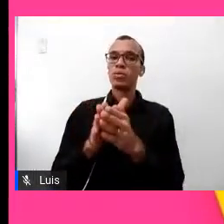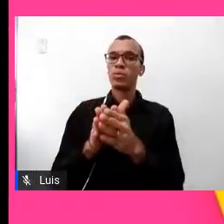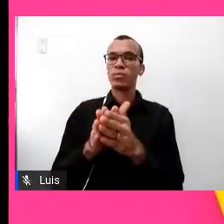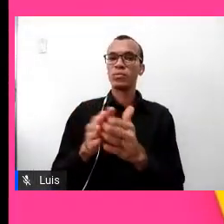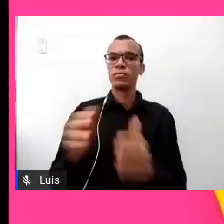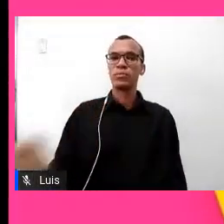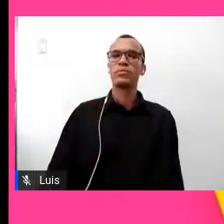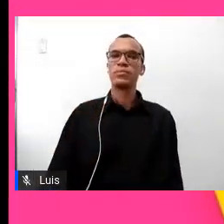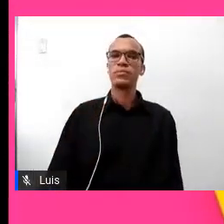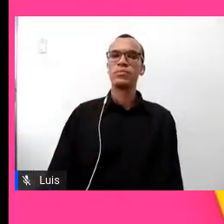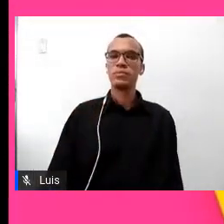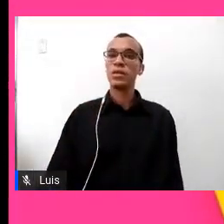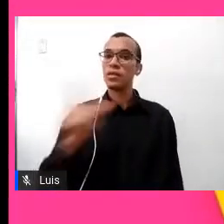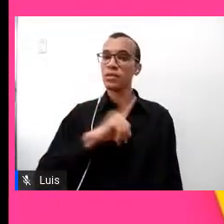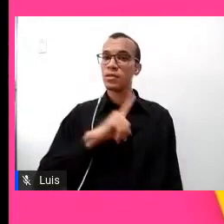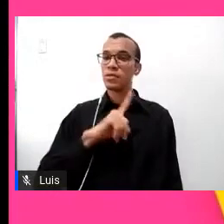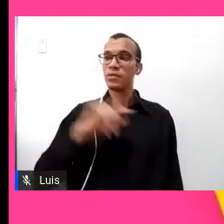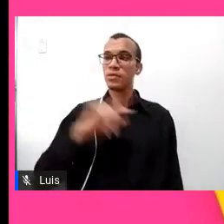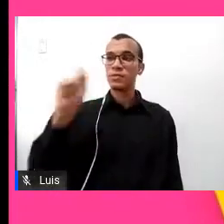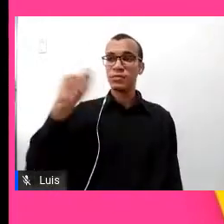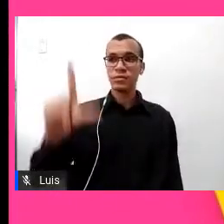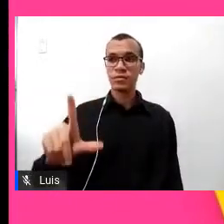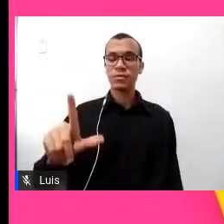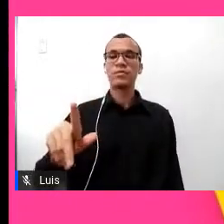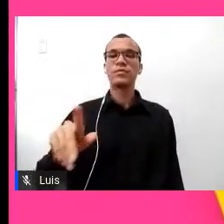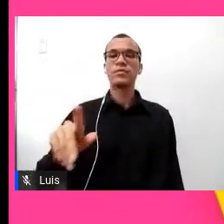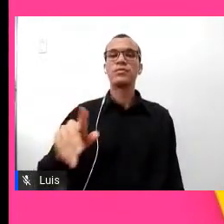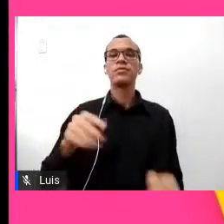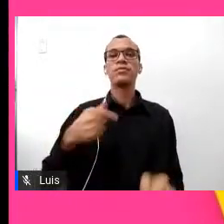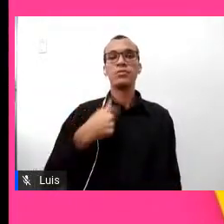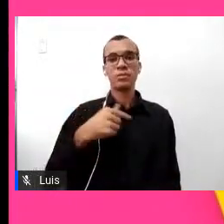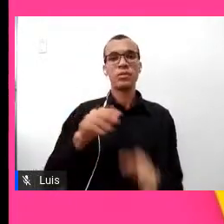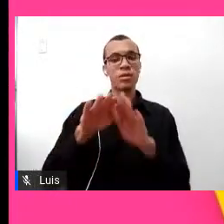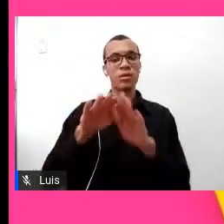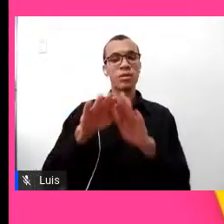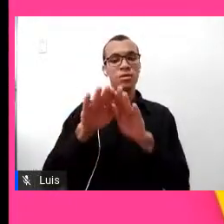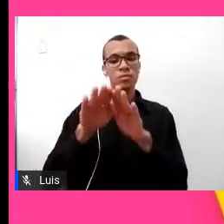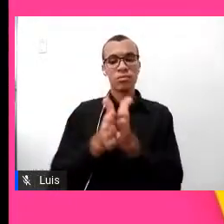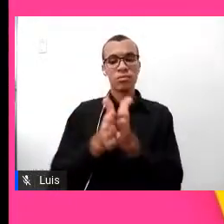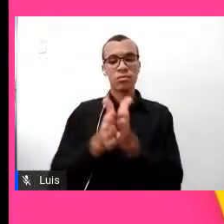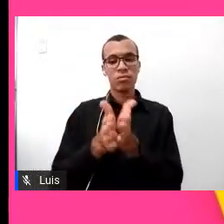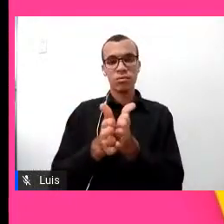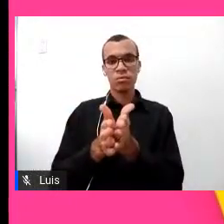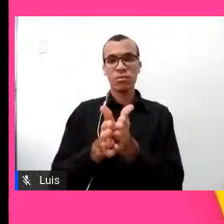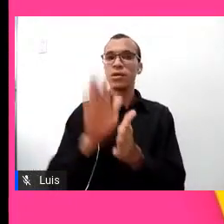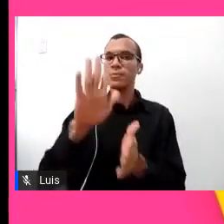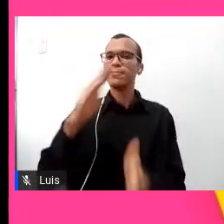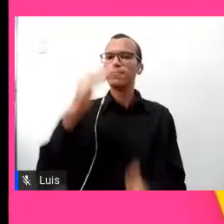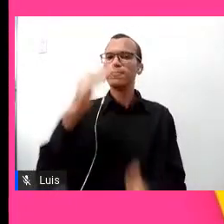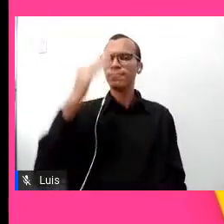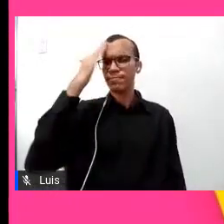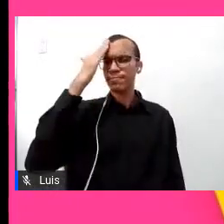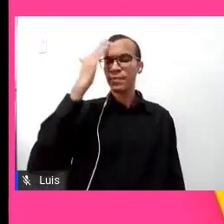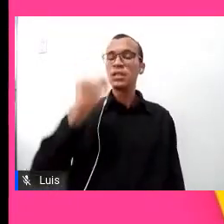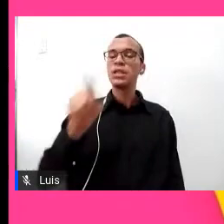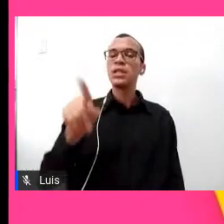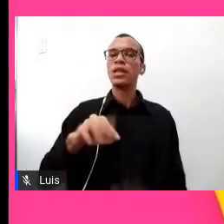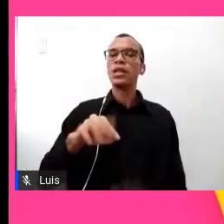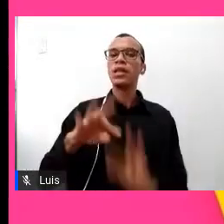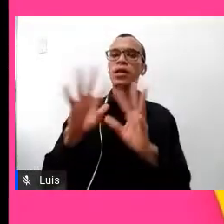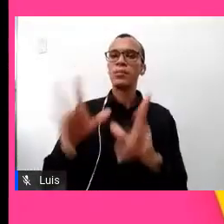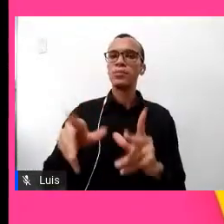Eu tenho aqui o azul, eu dobraria para baixo. Só que eu sei que esse objeto aqui, ó, ele é